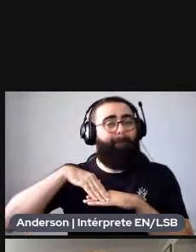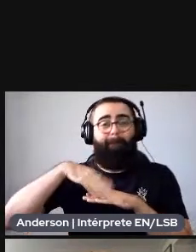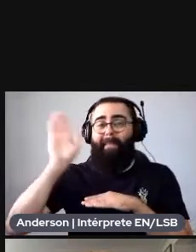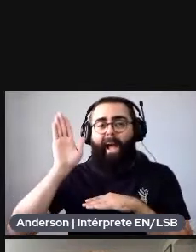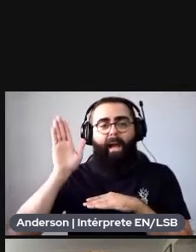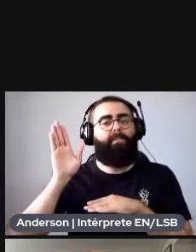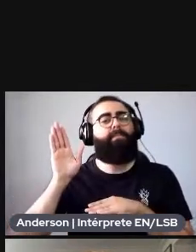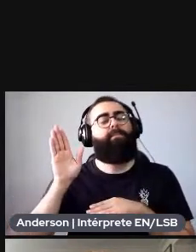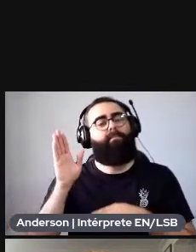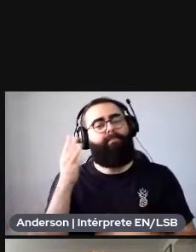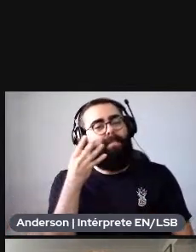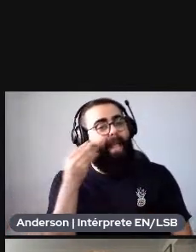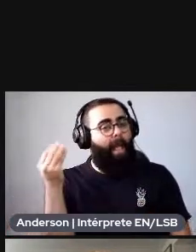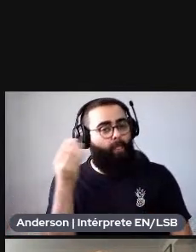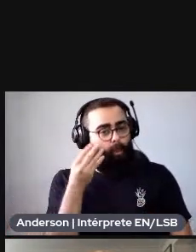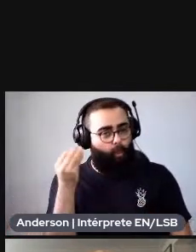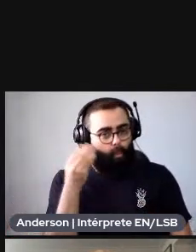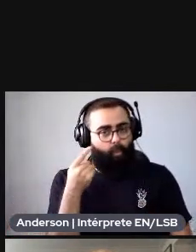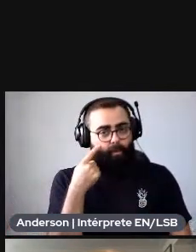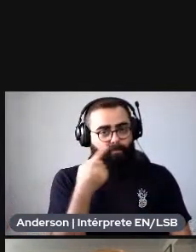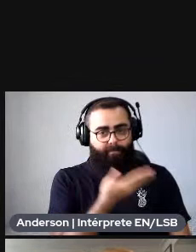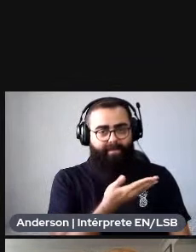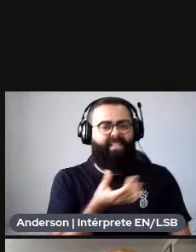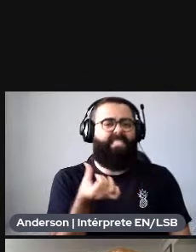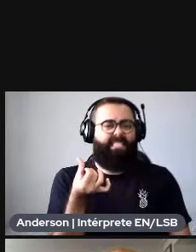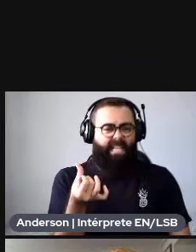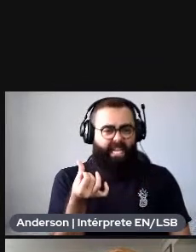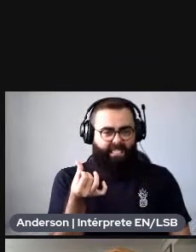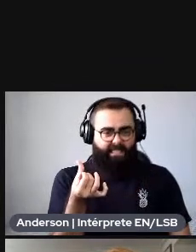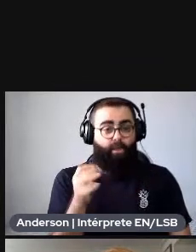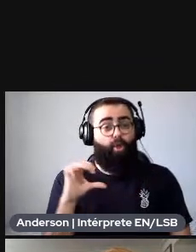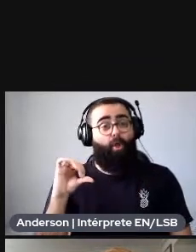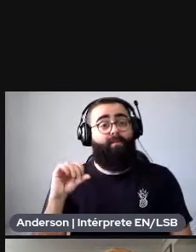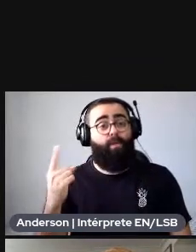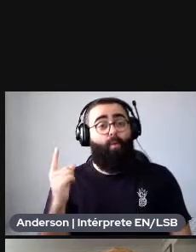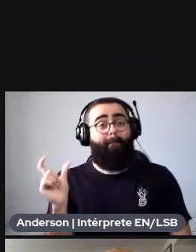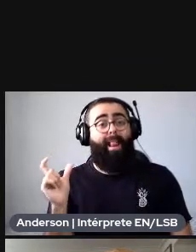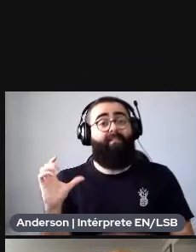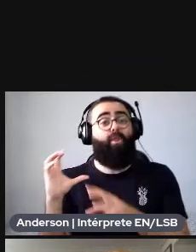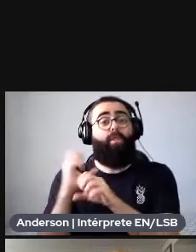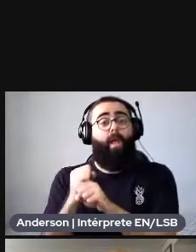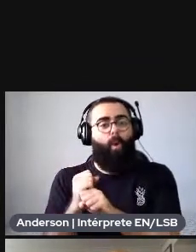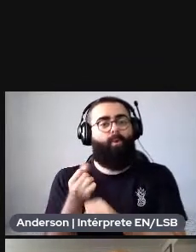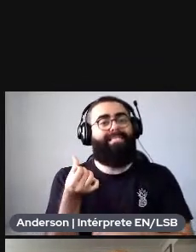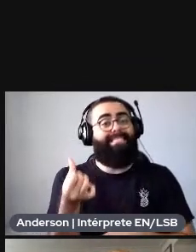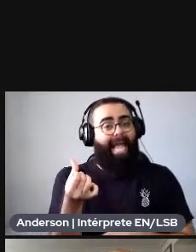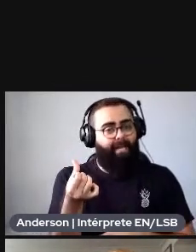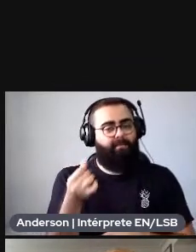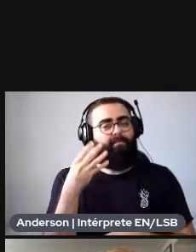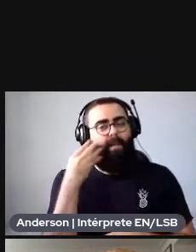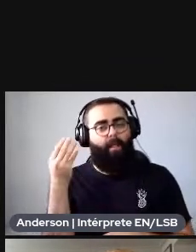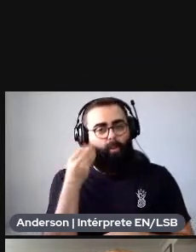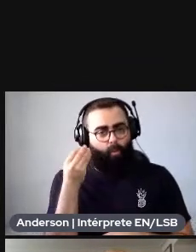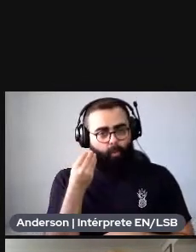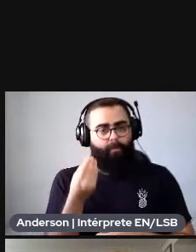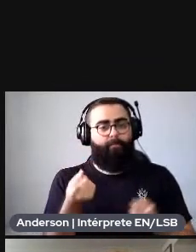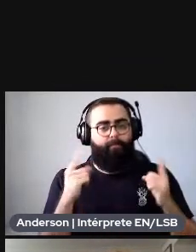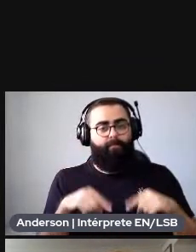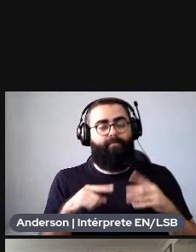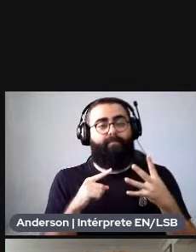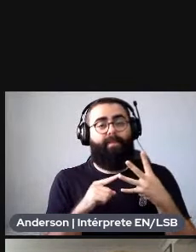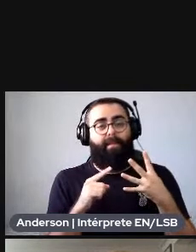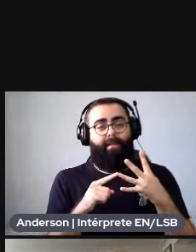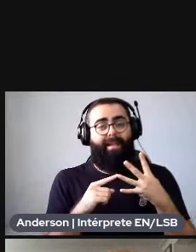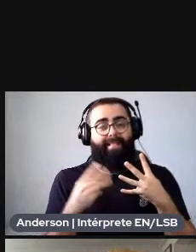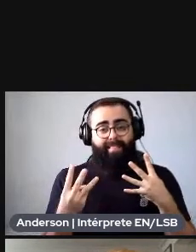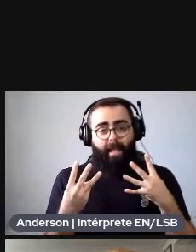vezes em 91 palavras. E depois temos os exemplos portugueses, em que temos a palavra esquentador,